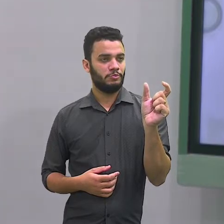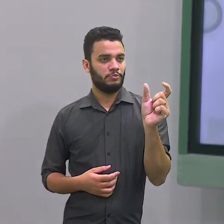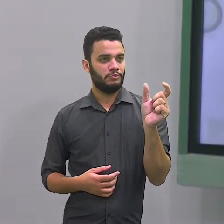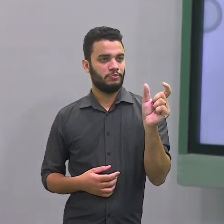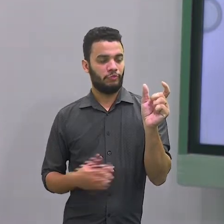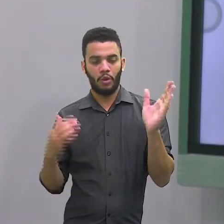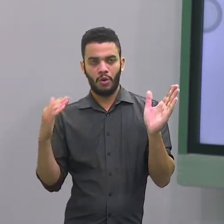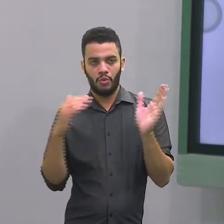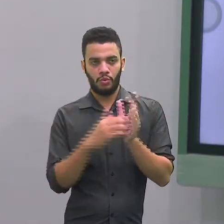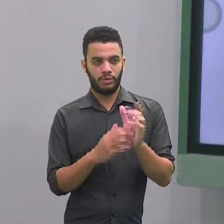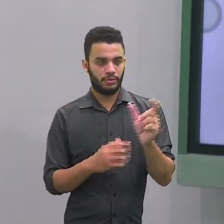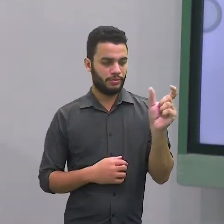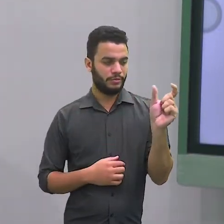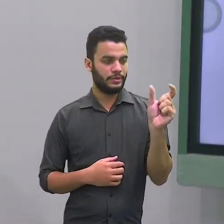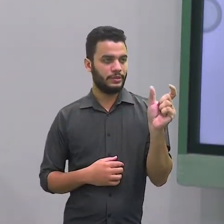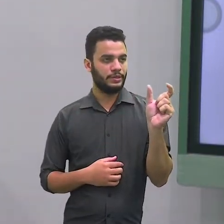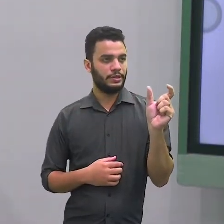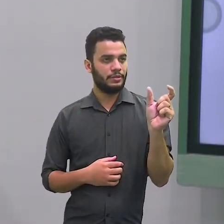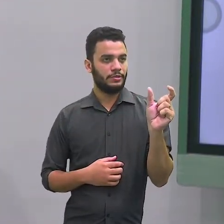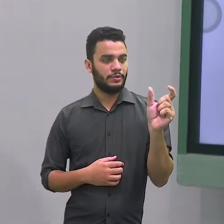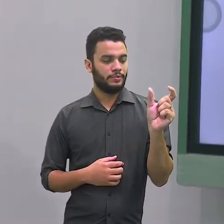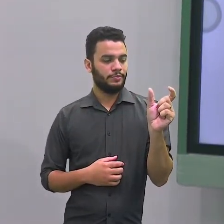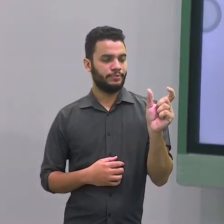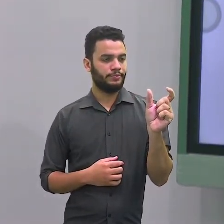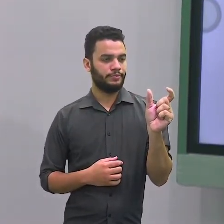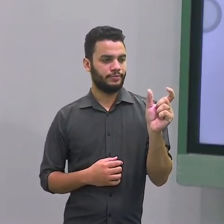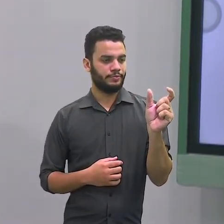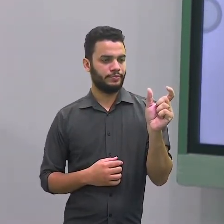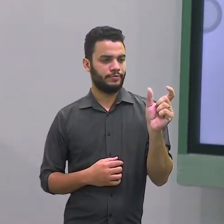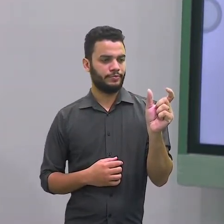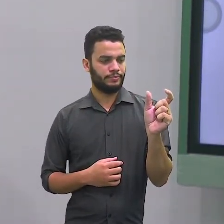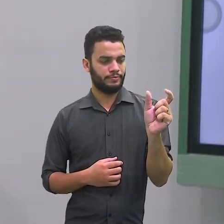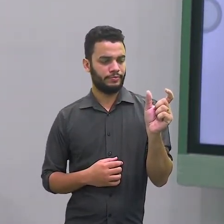Sua palavra, Yasmin, é